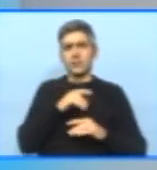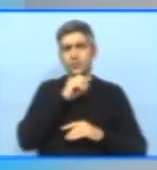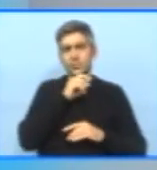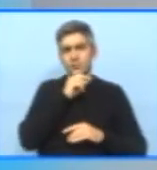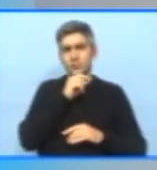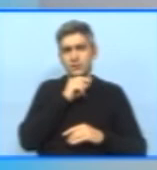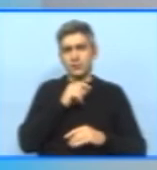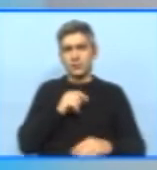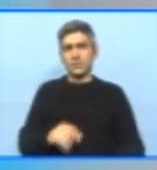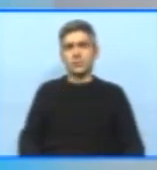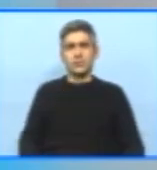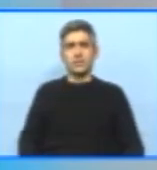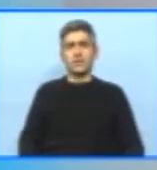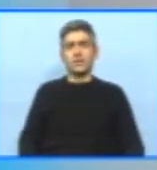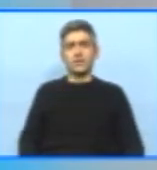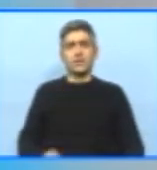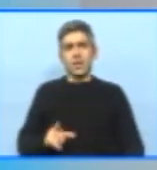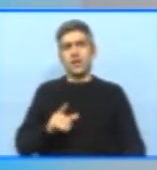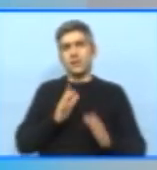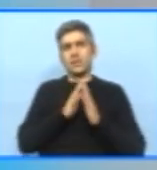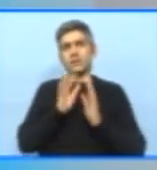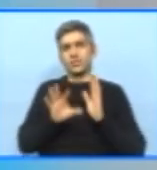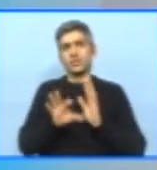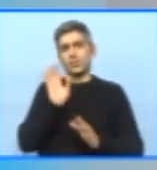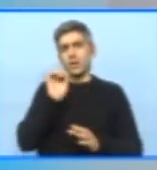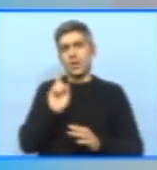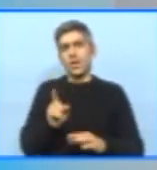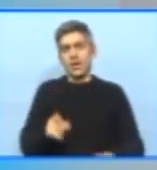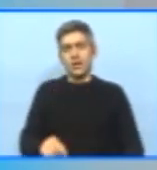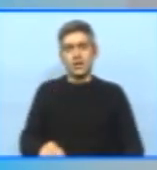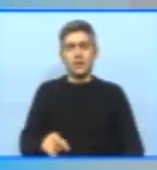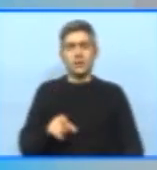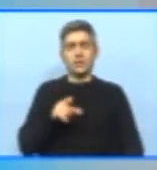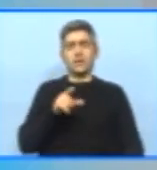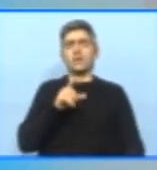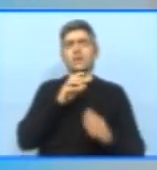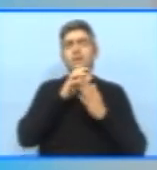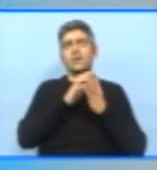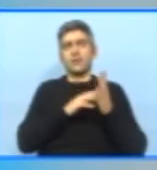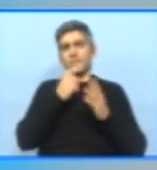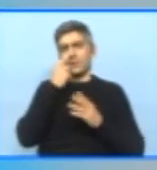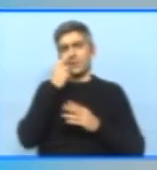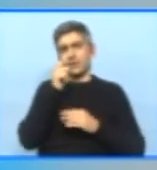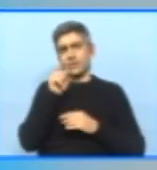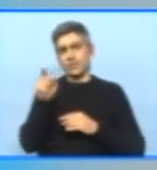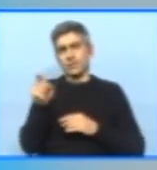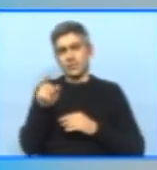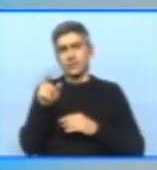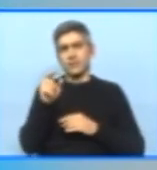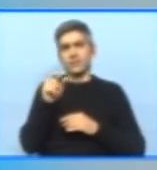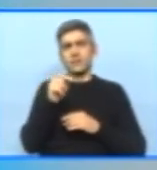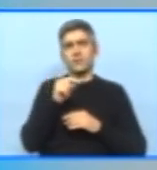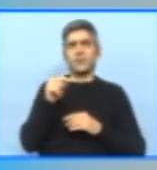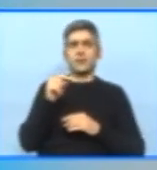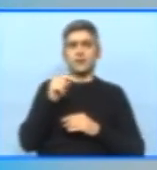hipoteticamente possível, é esse que Deus escolhe. E então há neste texto também aqui esta preferência de Deus